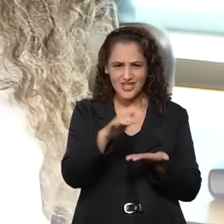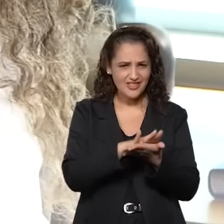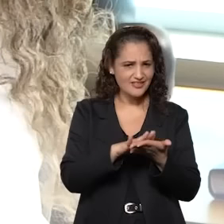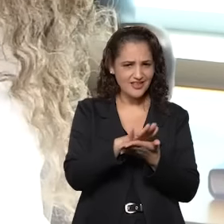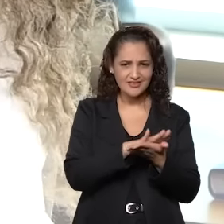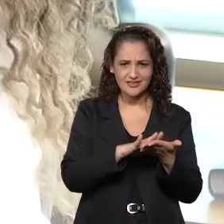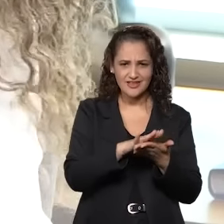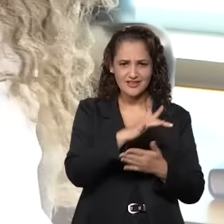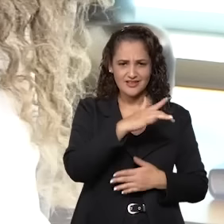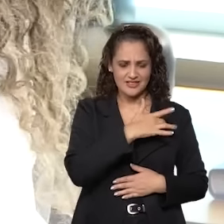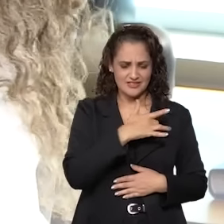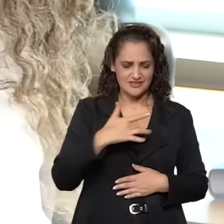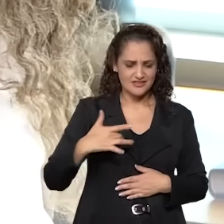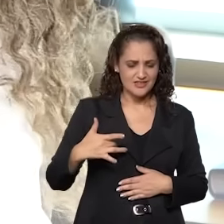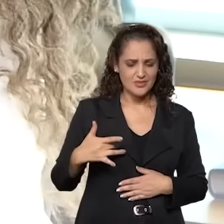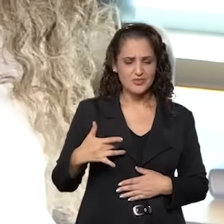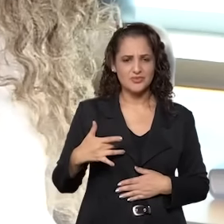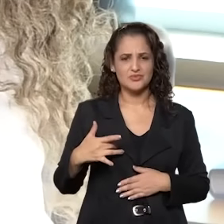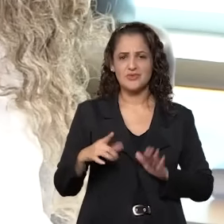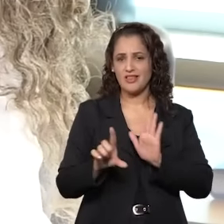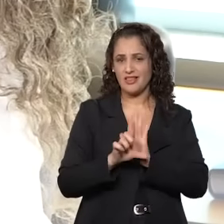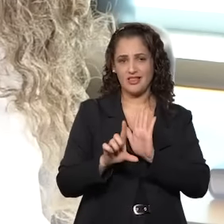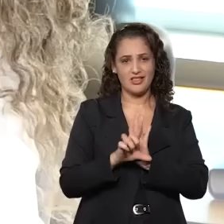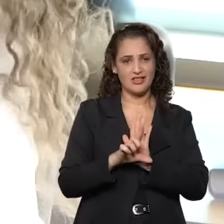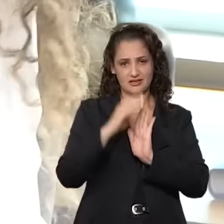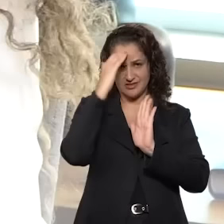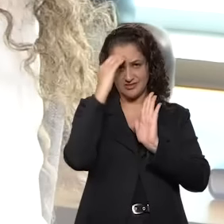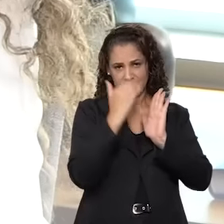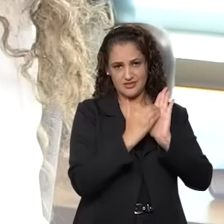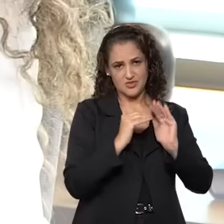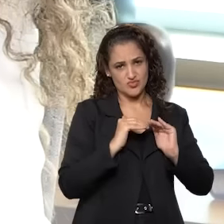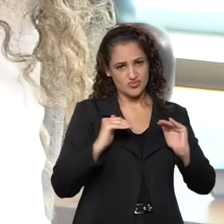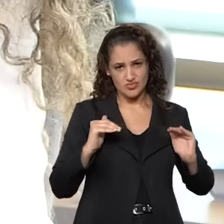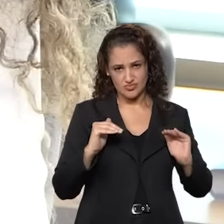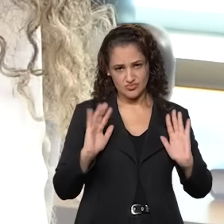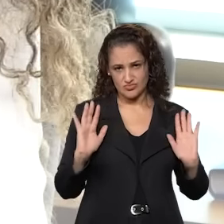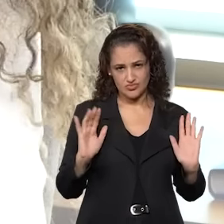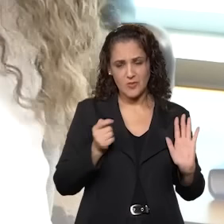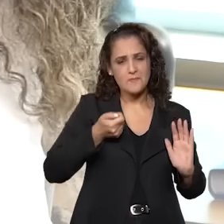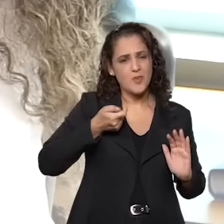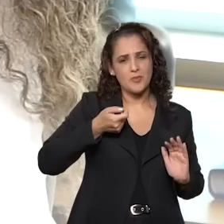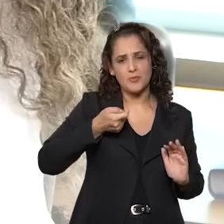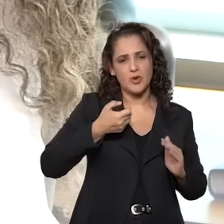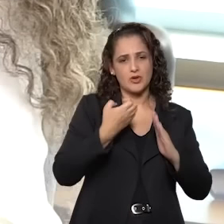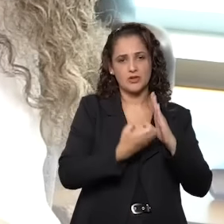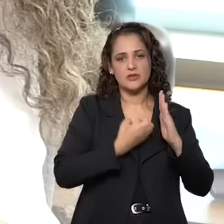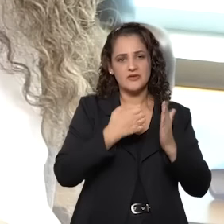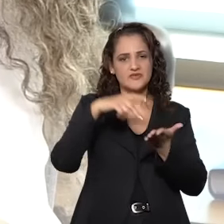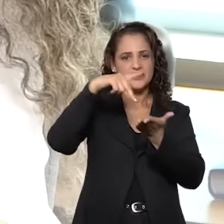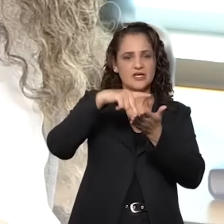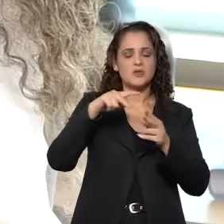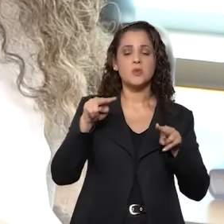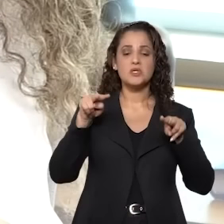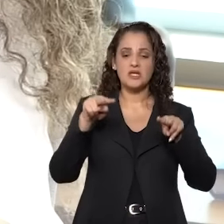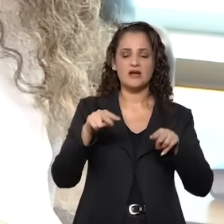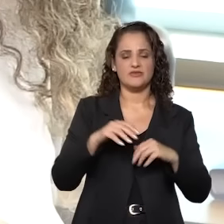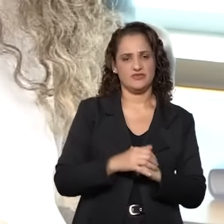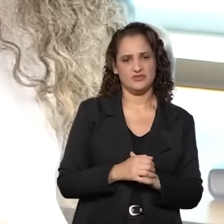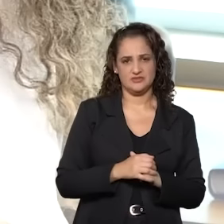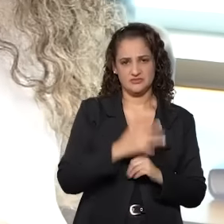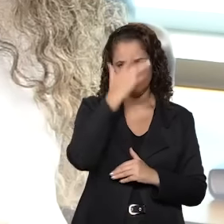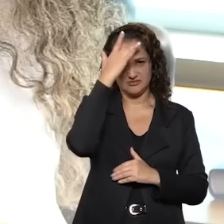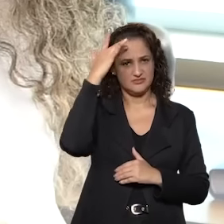empresas né poucas eram as empresas que de fato olhavam para isso então acho que a gente hoje tem uma oportunidade grande de olhar